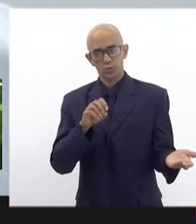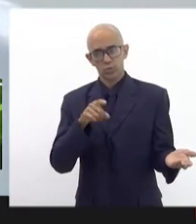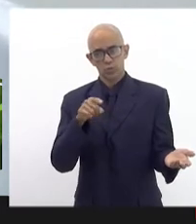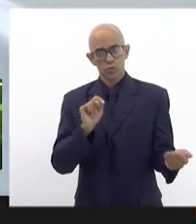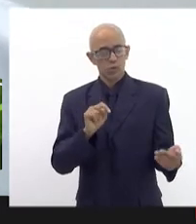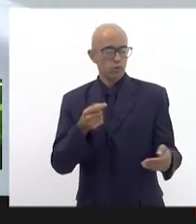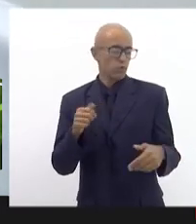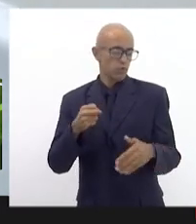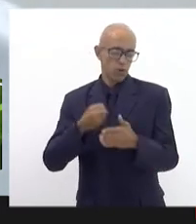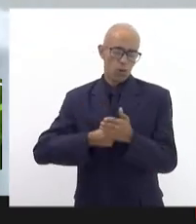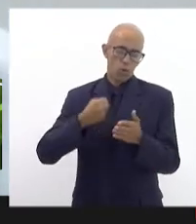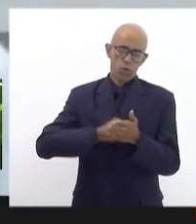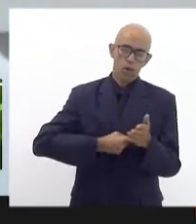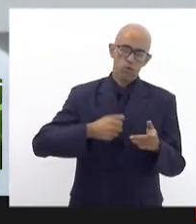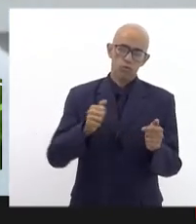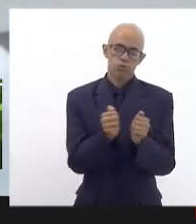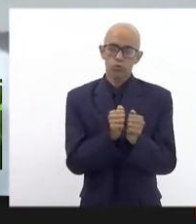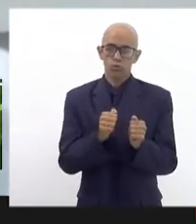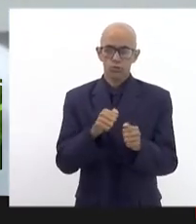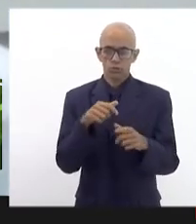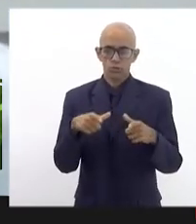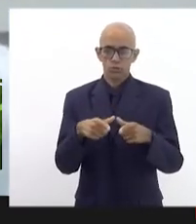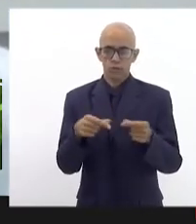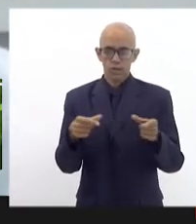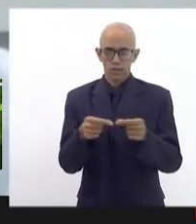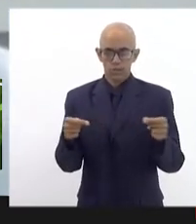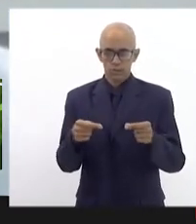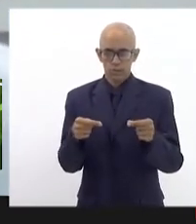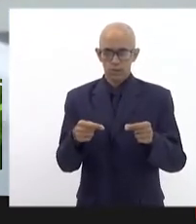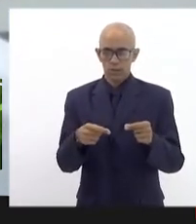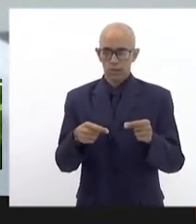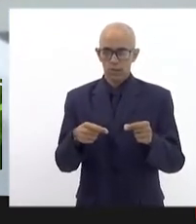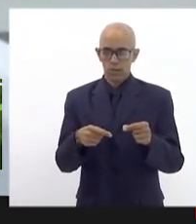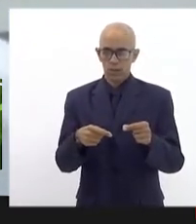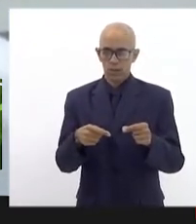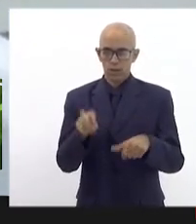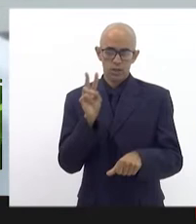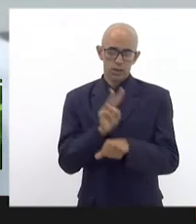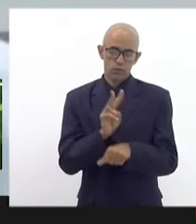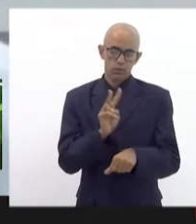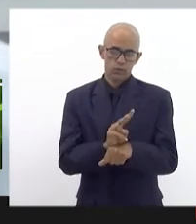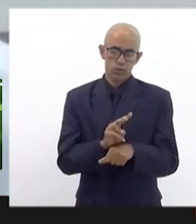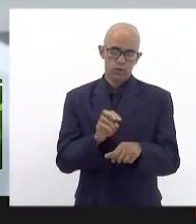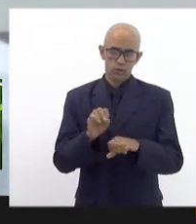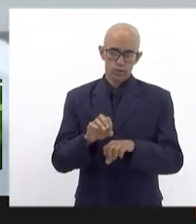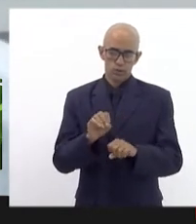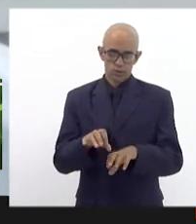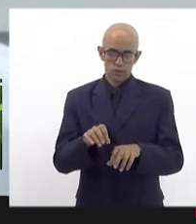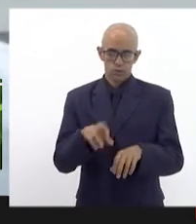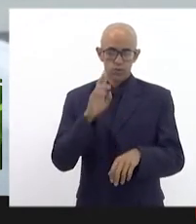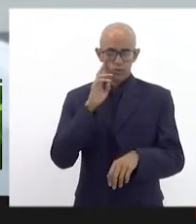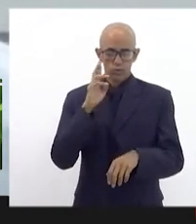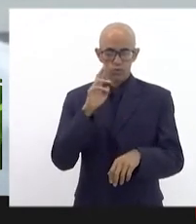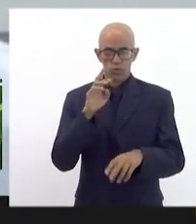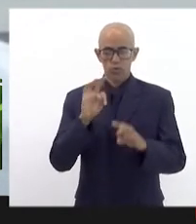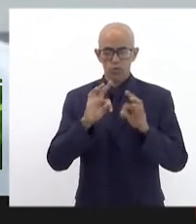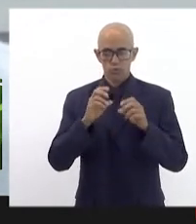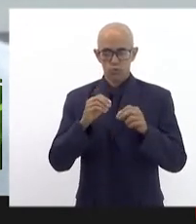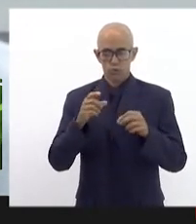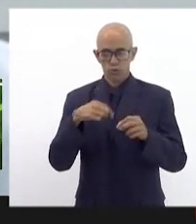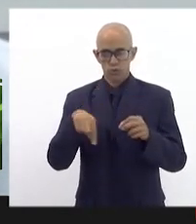em Brasília em defesa da área de educação, senhoras e senhores